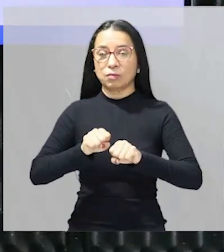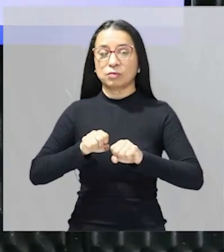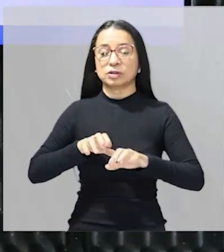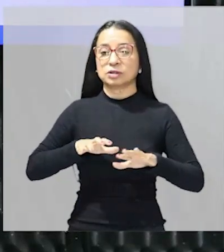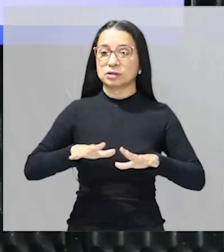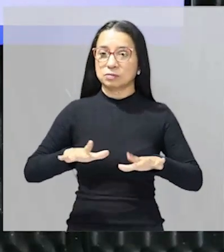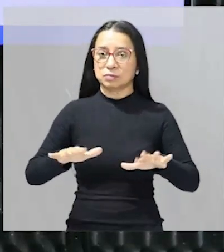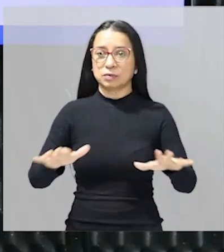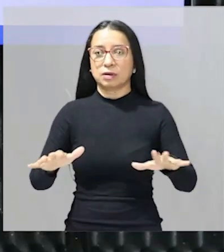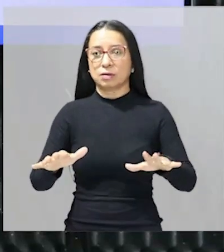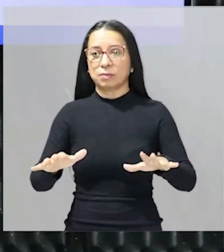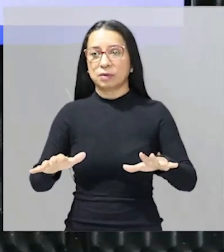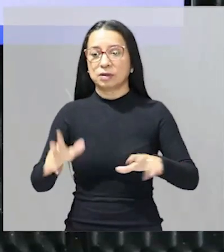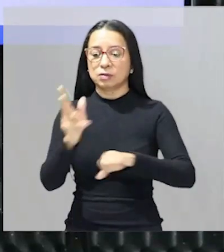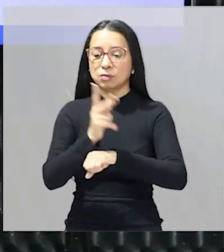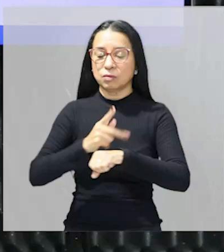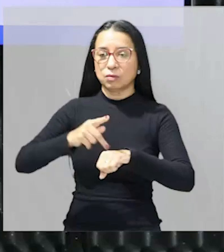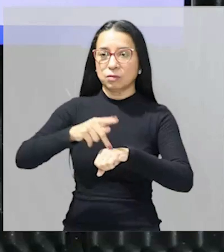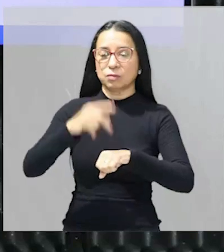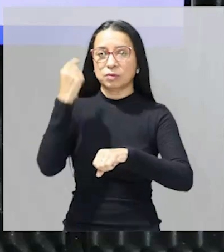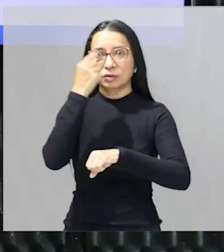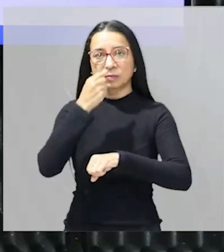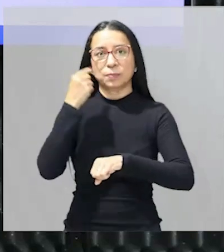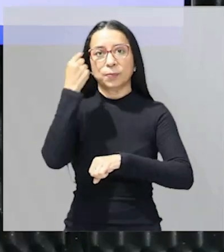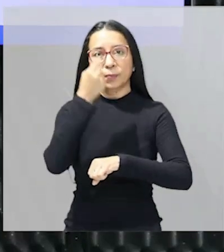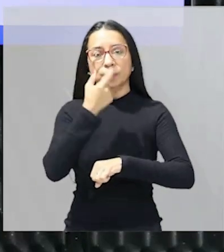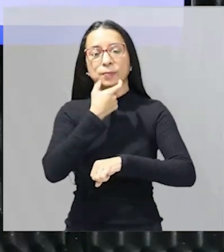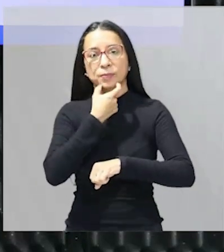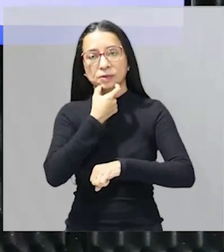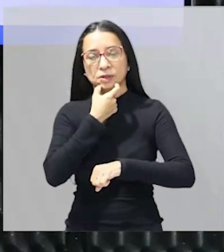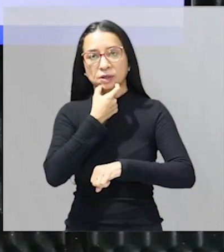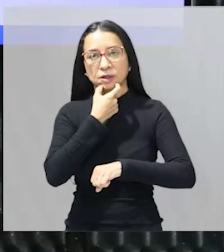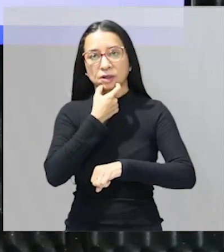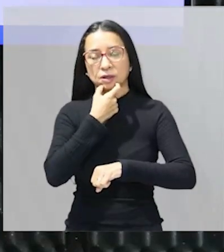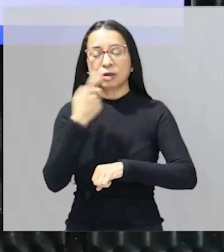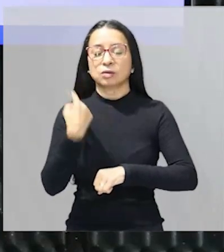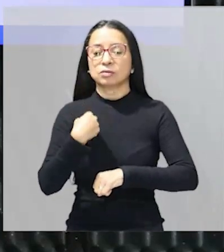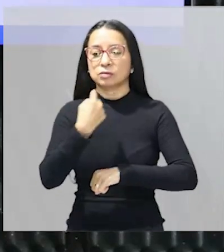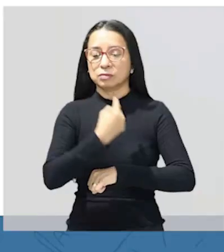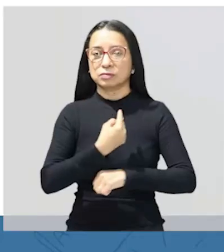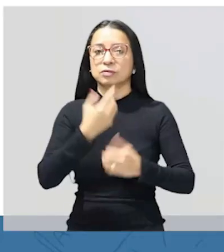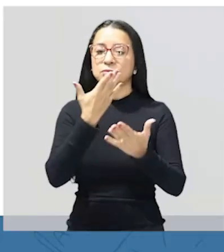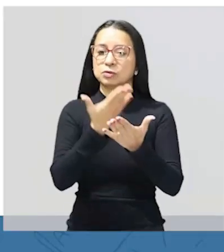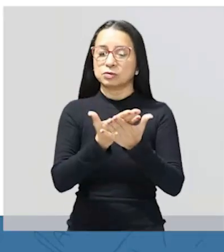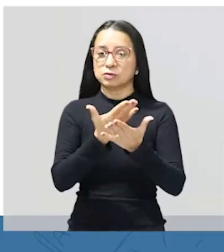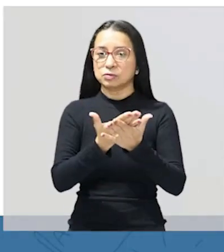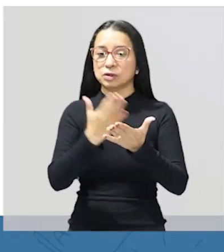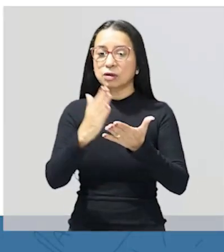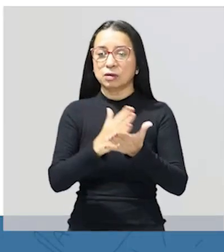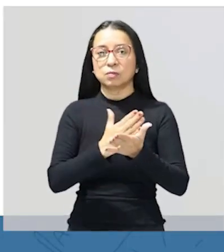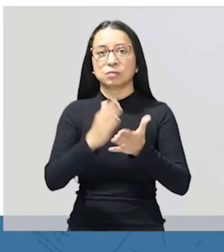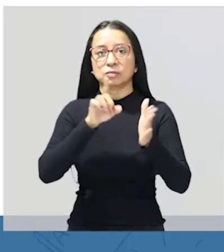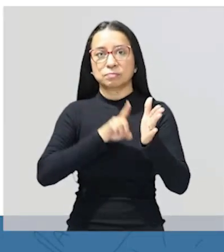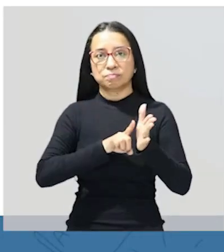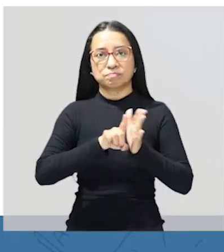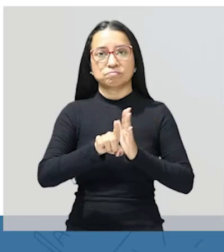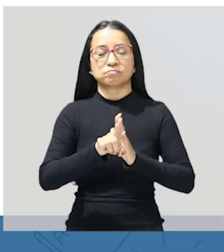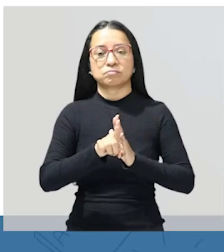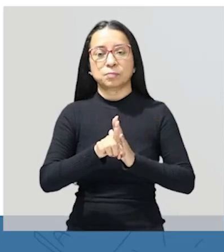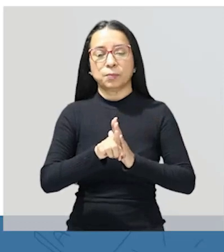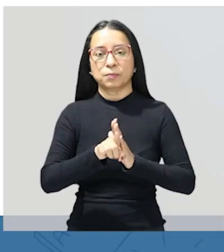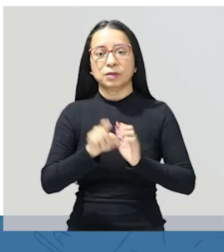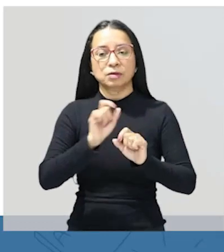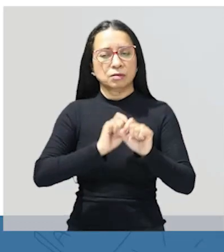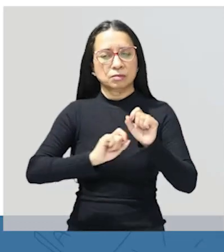América espanhola e inglesa. Nós vamos refletir alguns itens, algumas questões